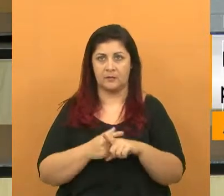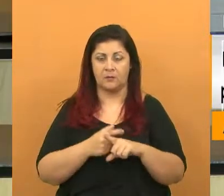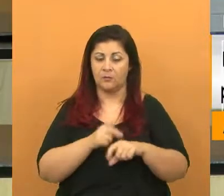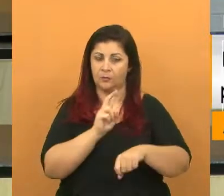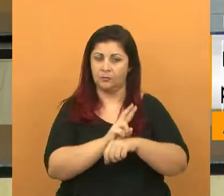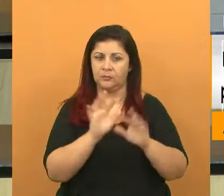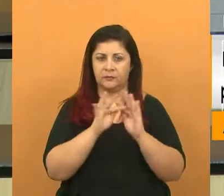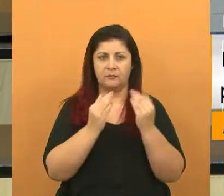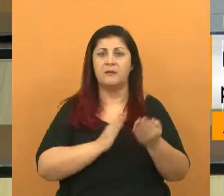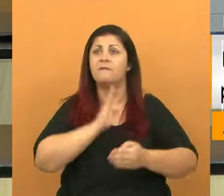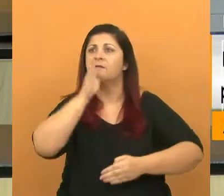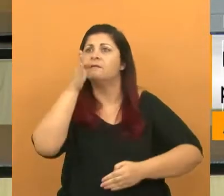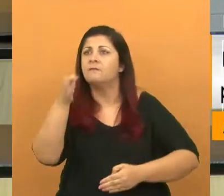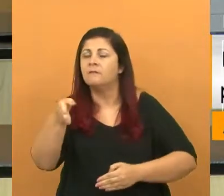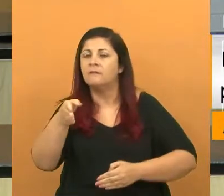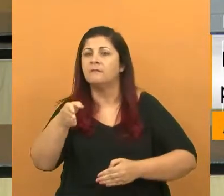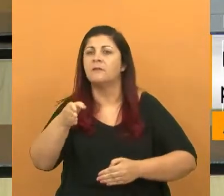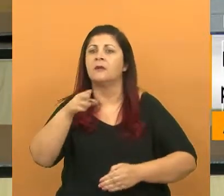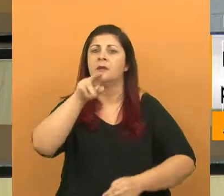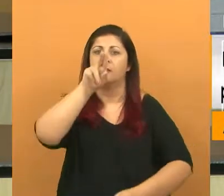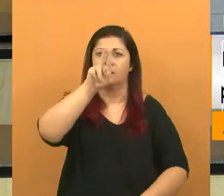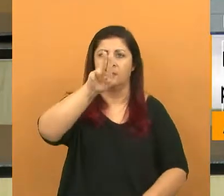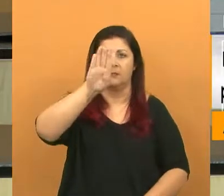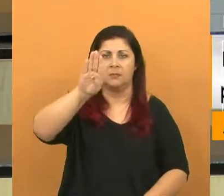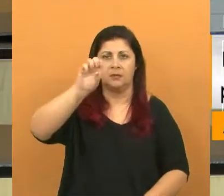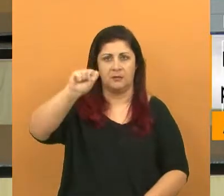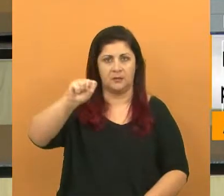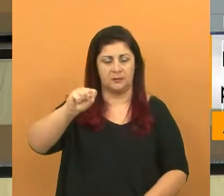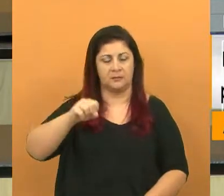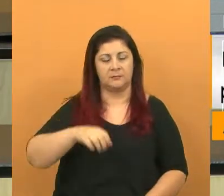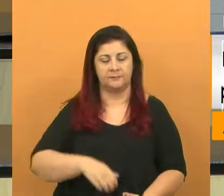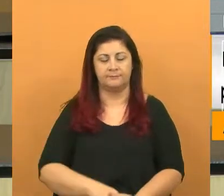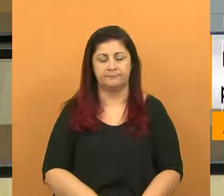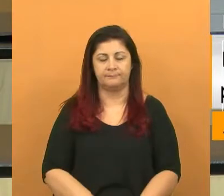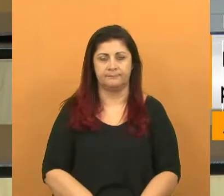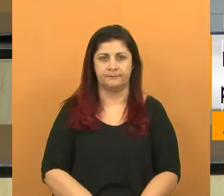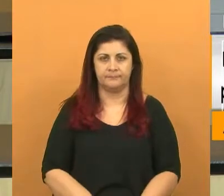essa unidade que estará de portas abertas para ser acolhido.